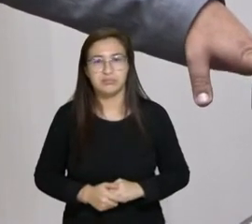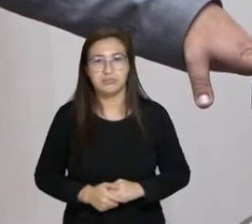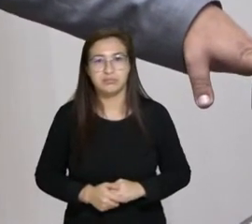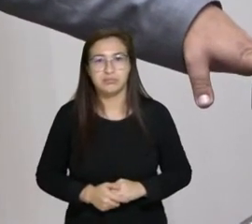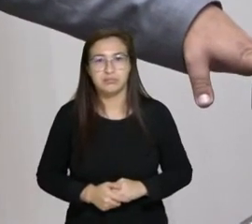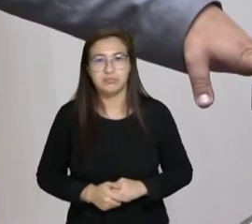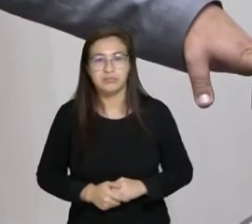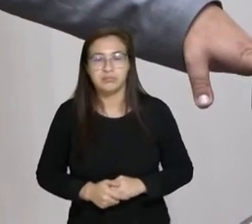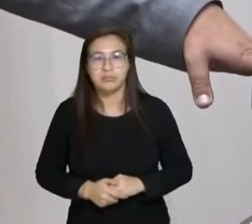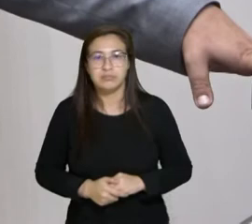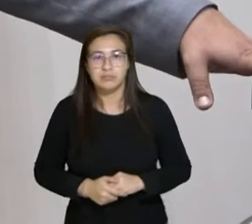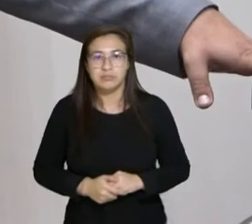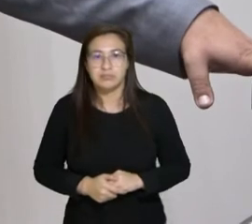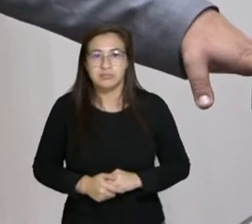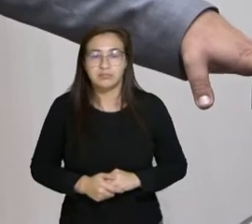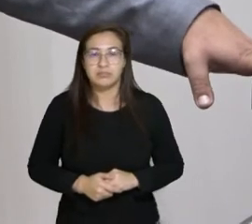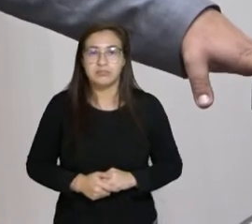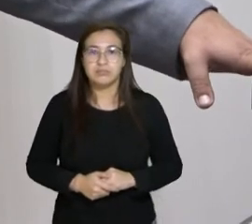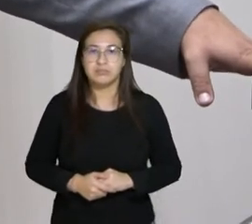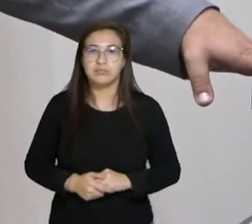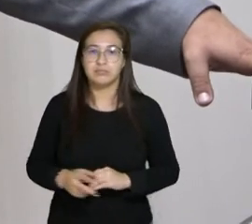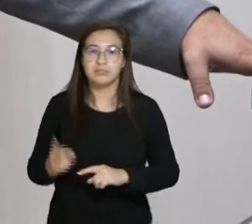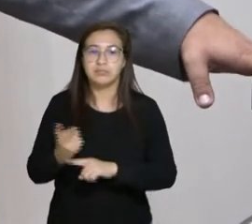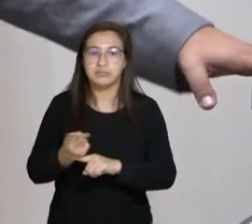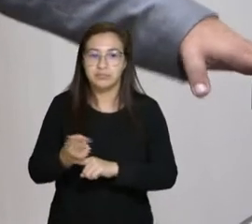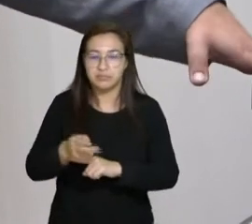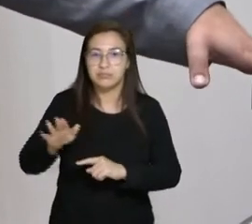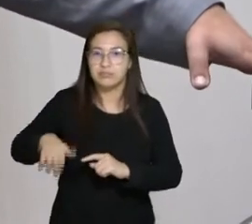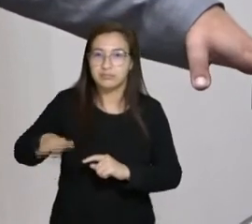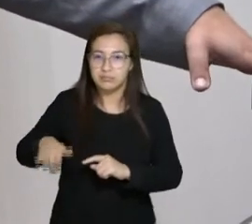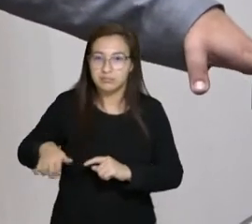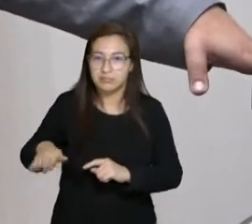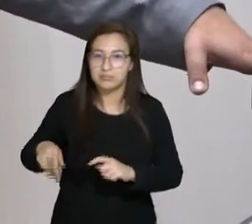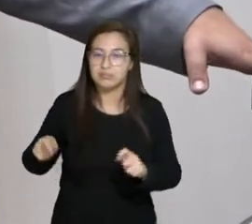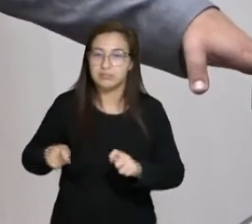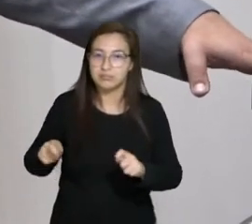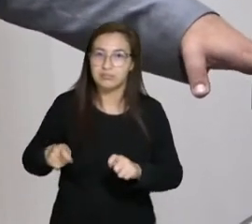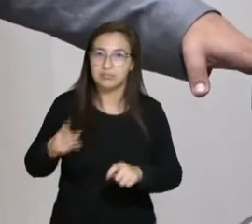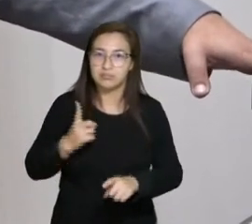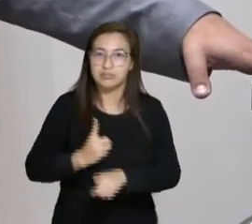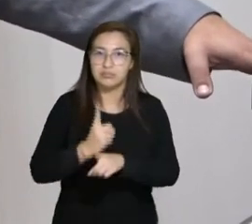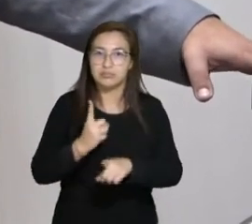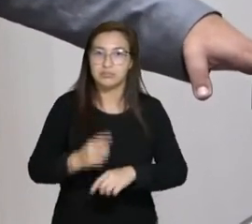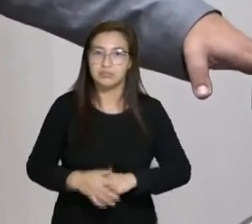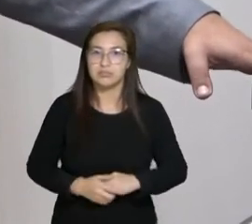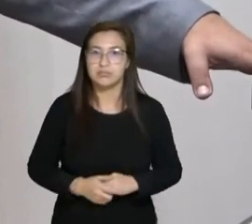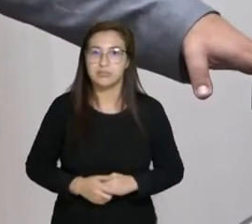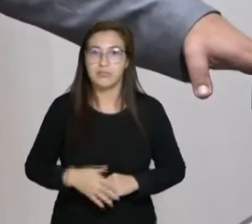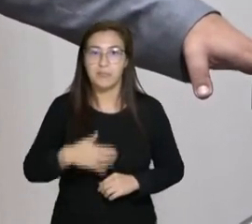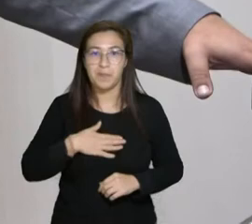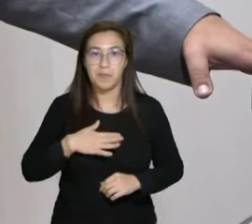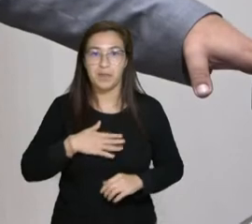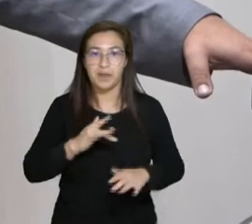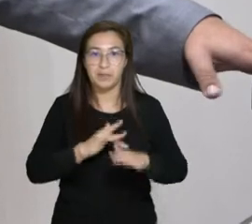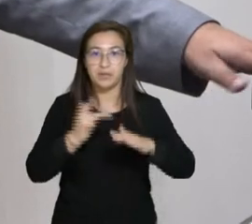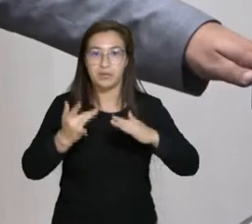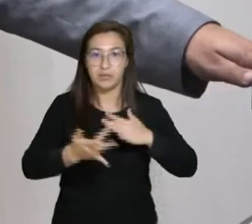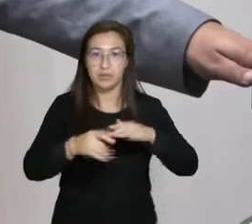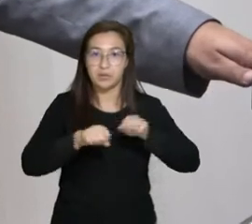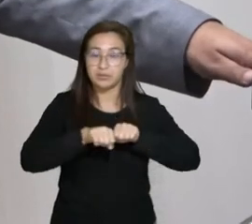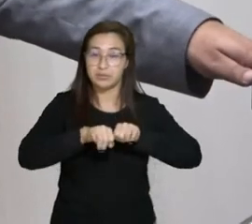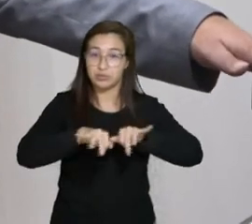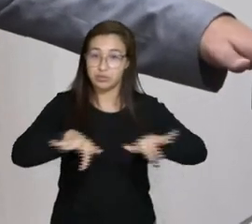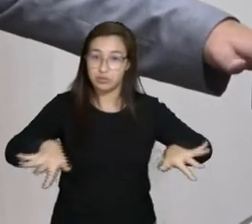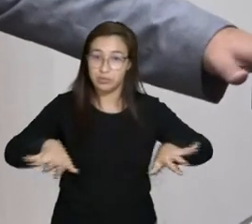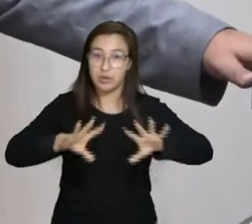e não espere vá atrás o menor preço atravessa a ponte capaz que eu vou colocar na minha rede social e vou começar a espalhar e pedir para